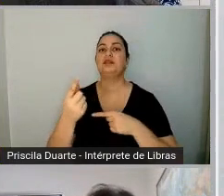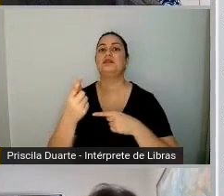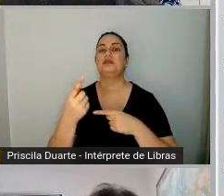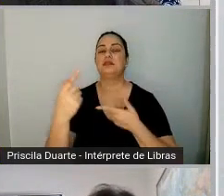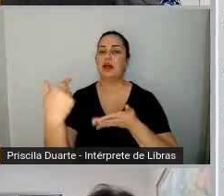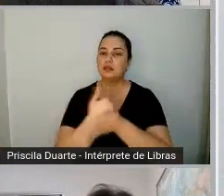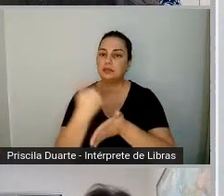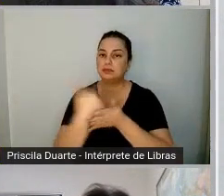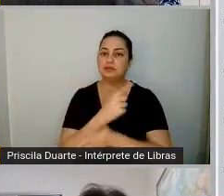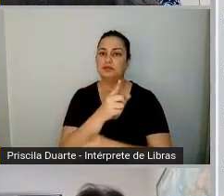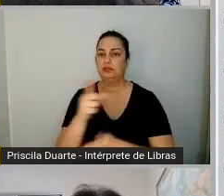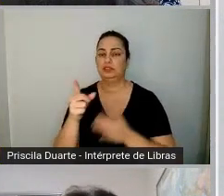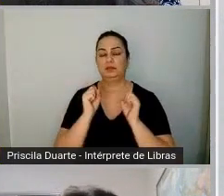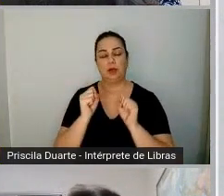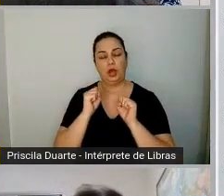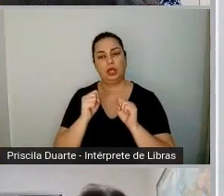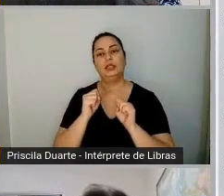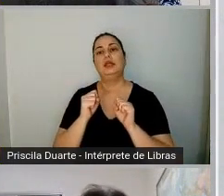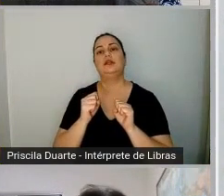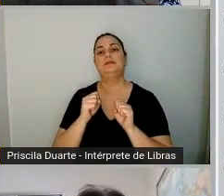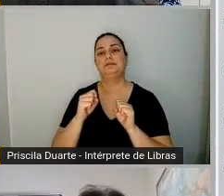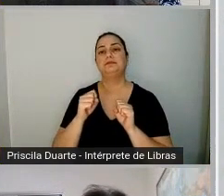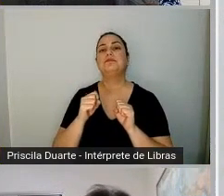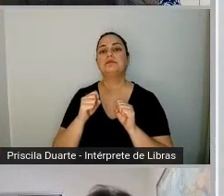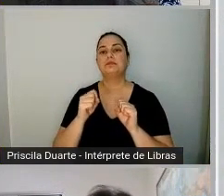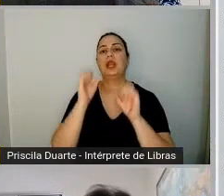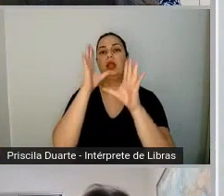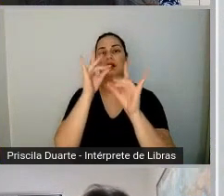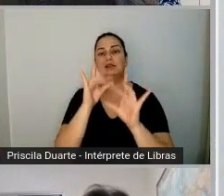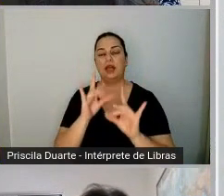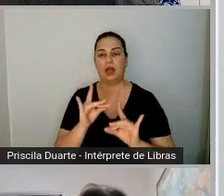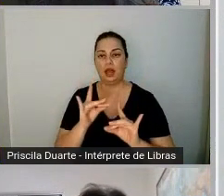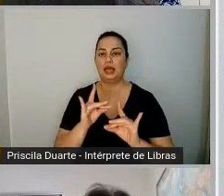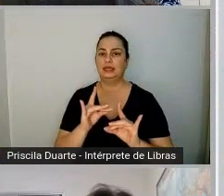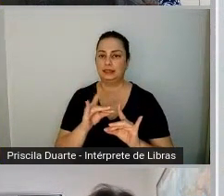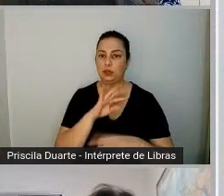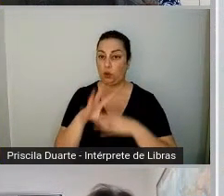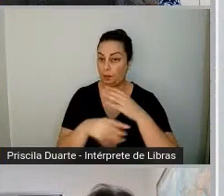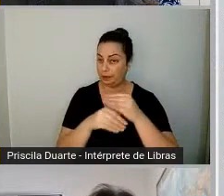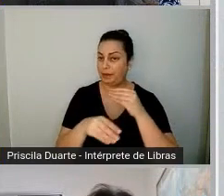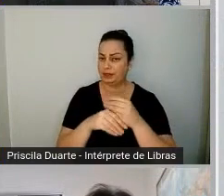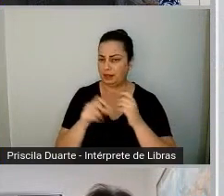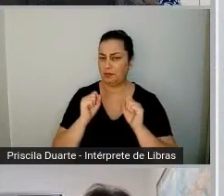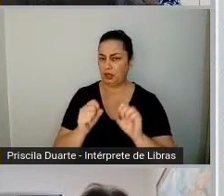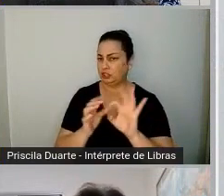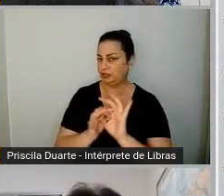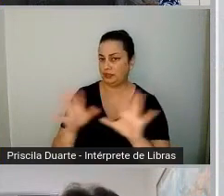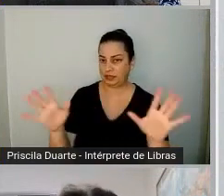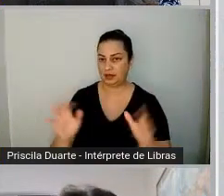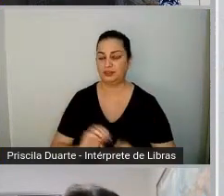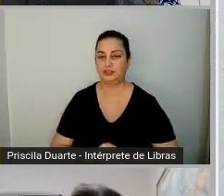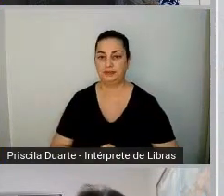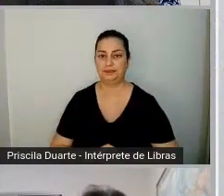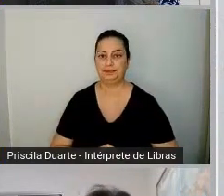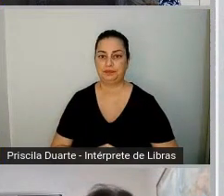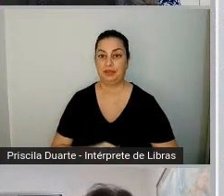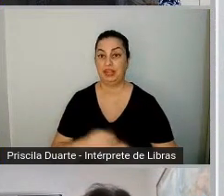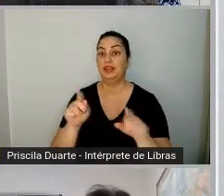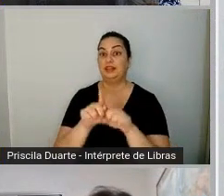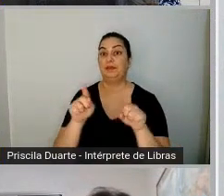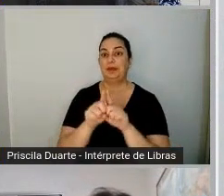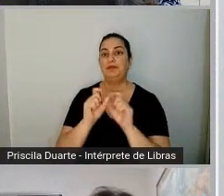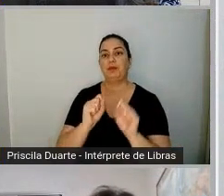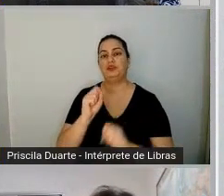fazer pode colocar alguns aspectos desses, por exemplo, né, o que eles dizem para tentar